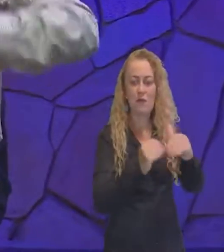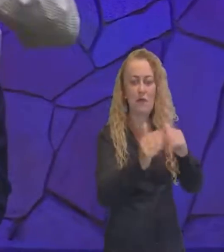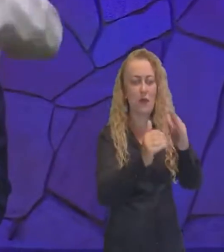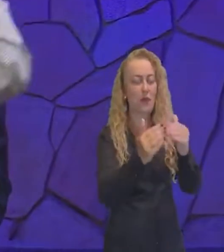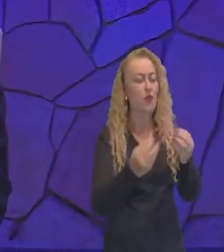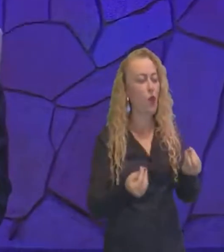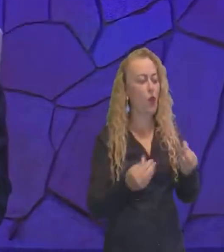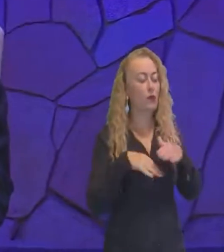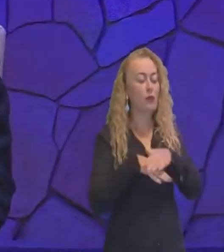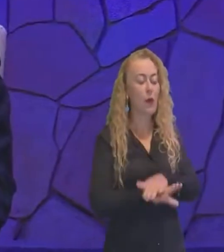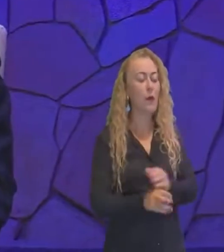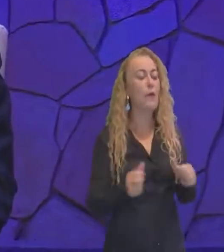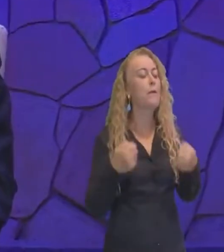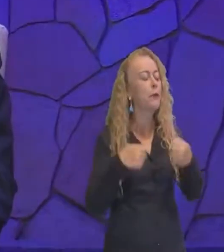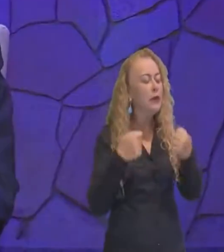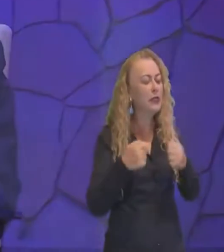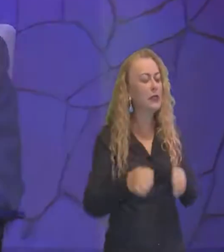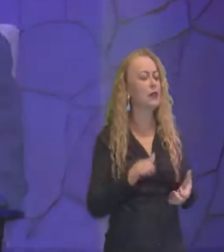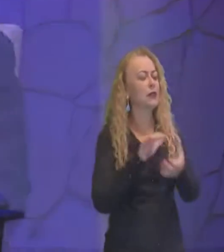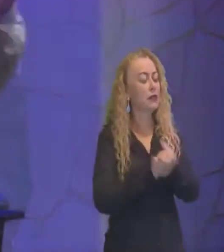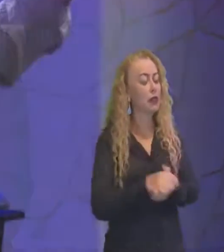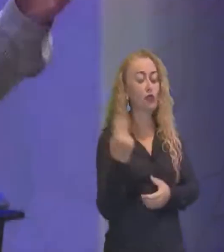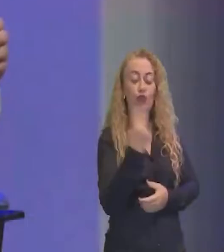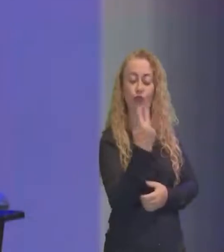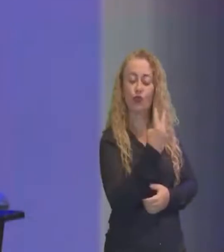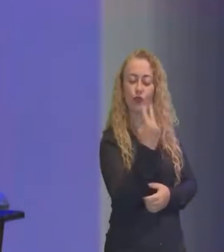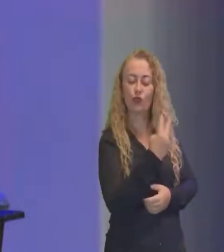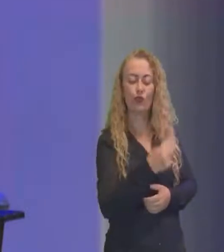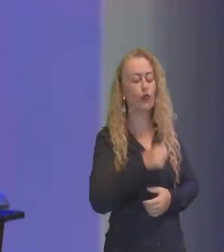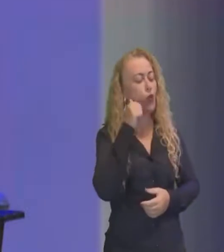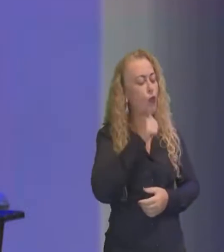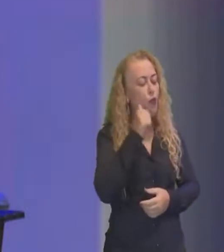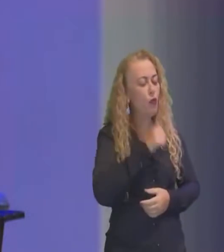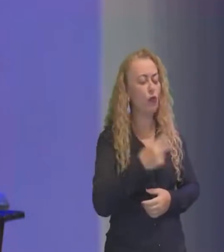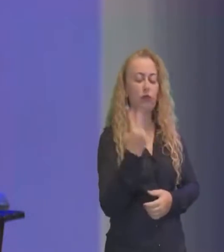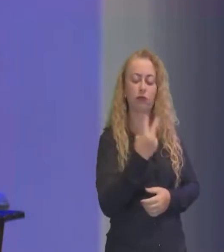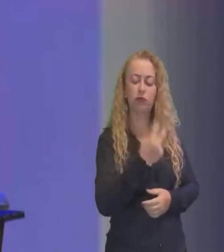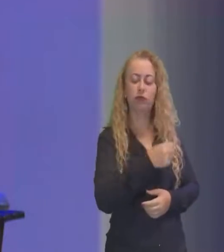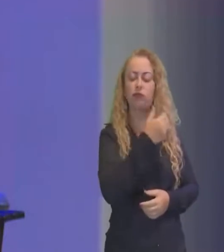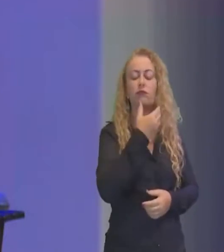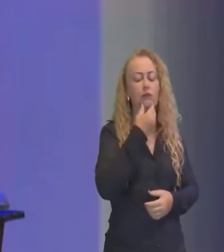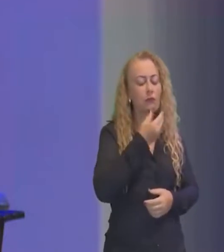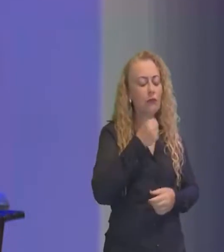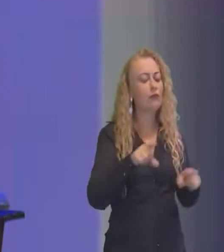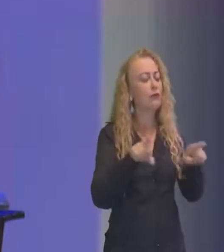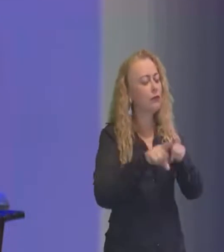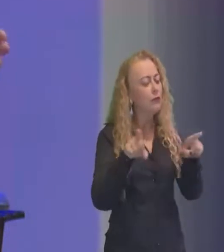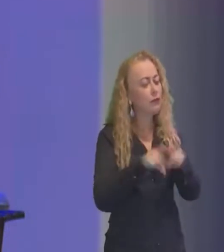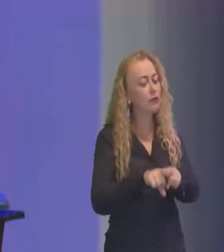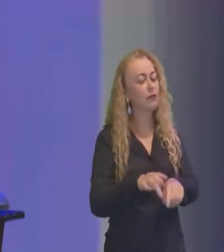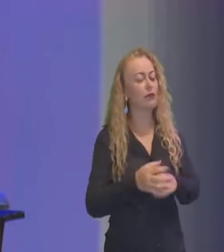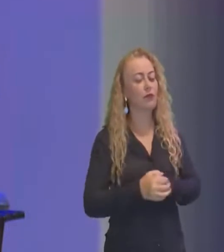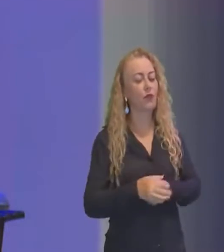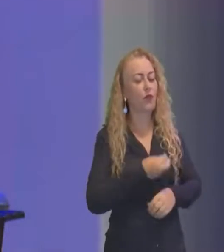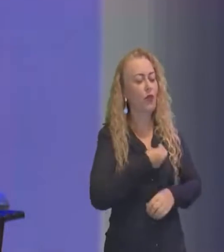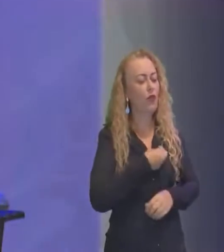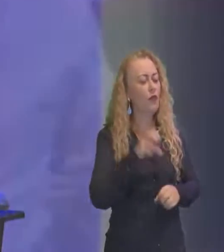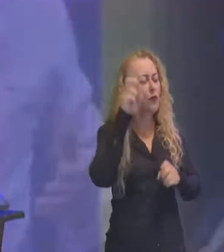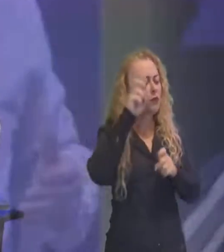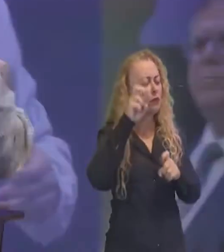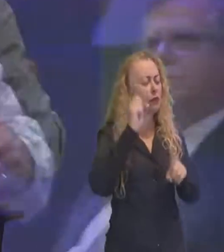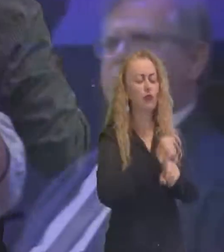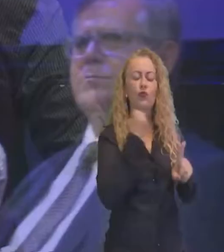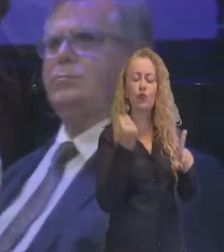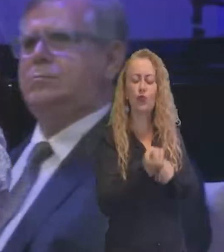haja humildade entre os cônjuges, homens e mulheres. Homens e mulheres. Nós vivemos numa